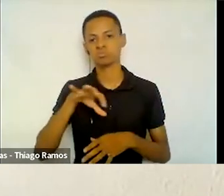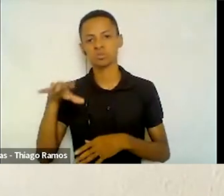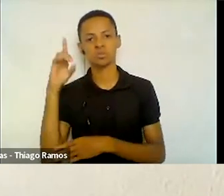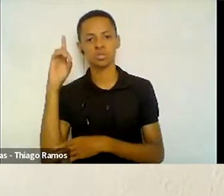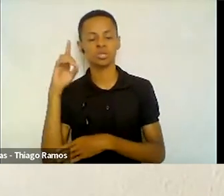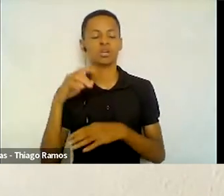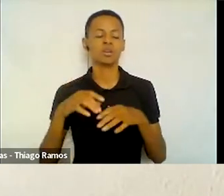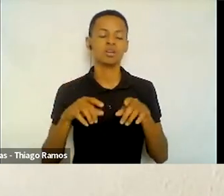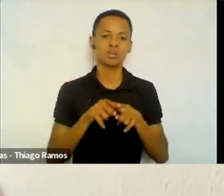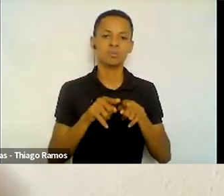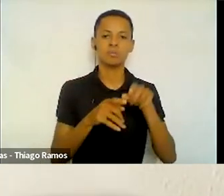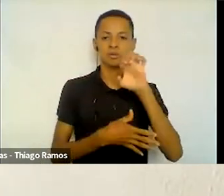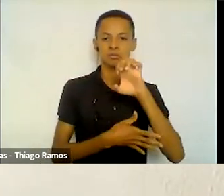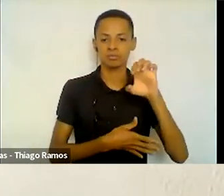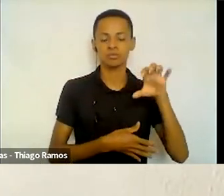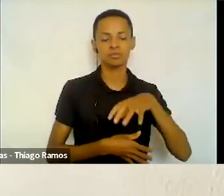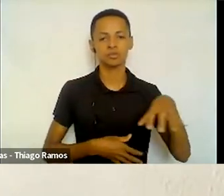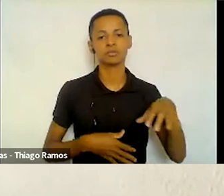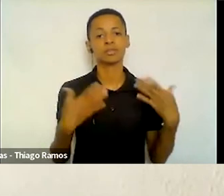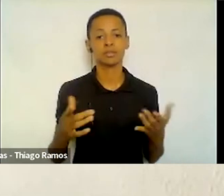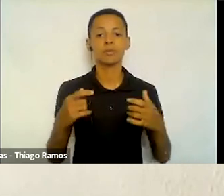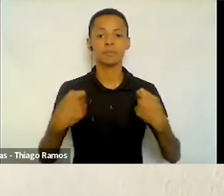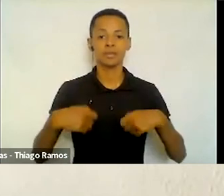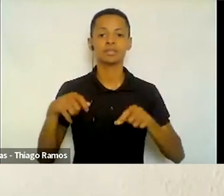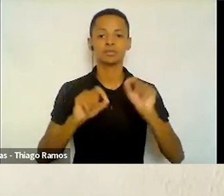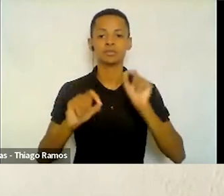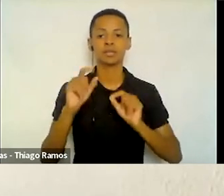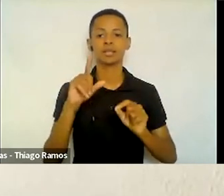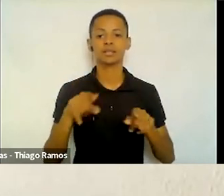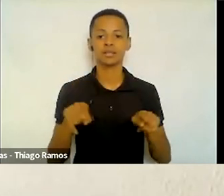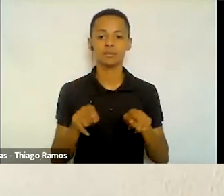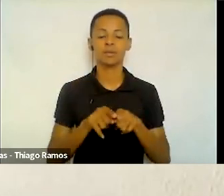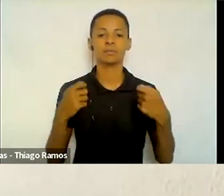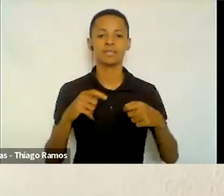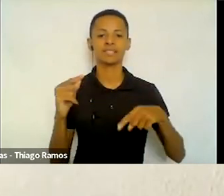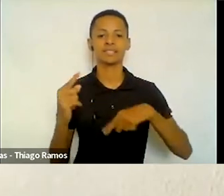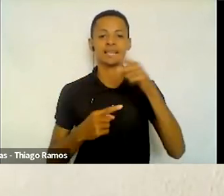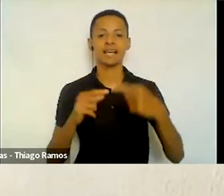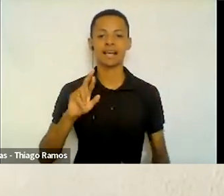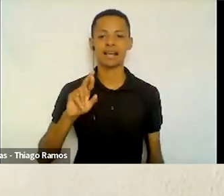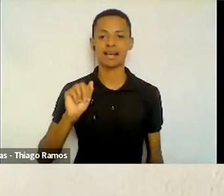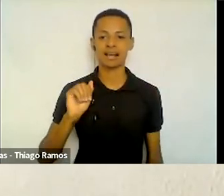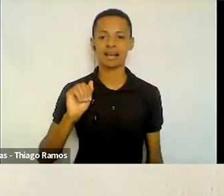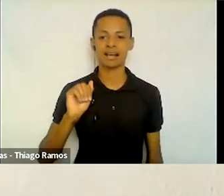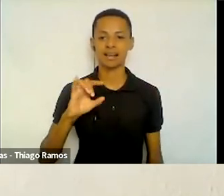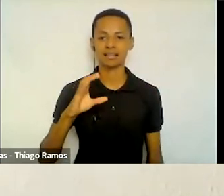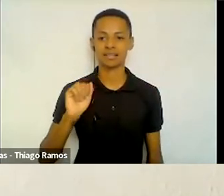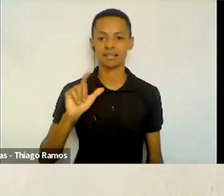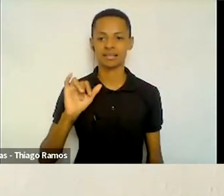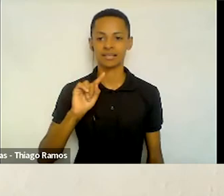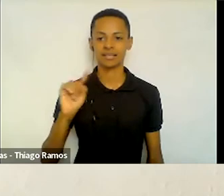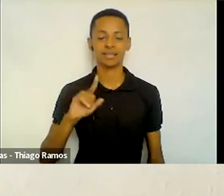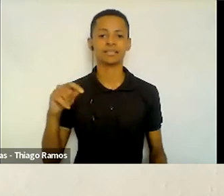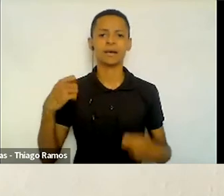territórios empobrecidos. E é isso que a gente precisa, sim, e aí eu falo da radicalização, a gente precisa radicalizar a busca pelo direito